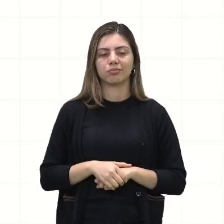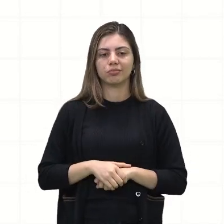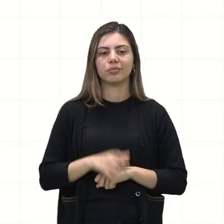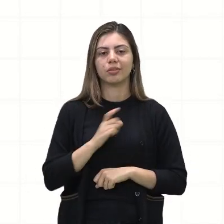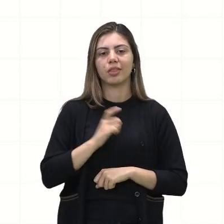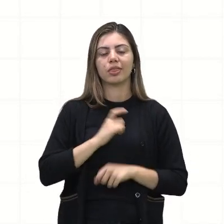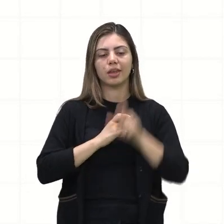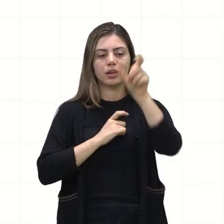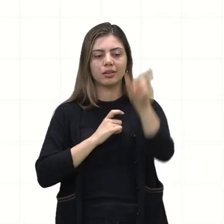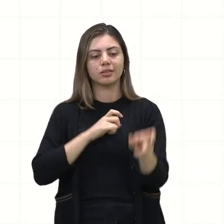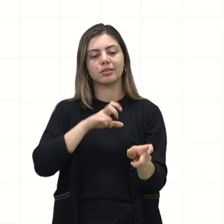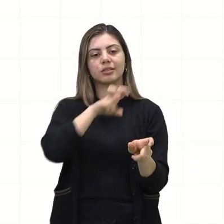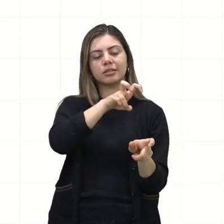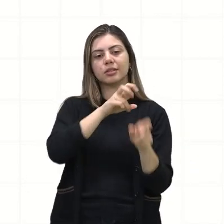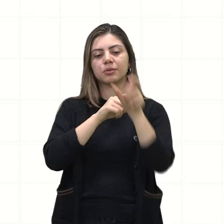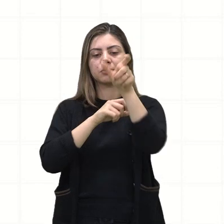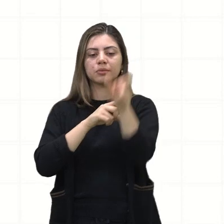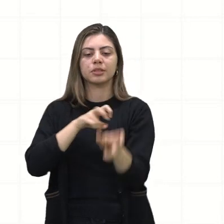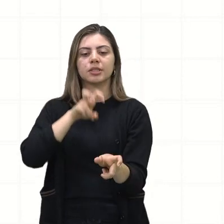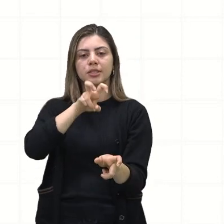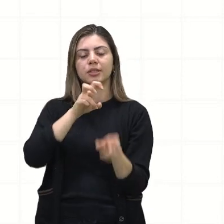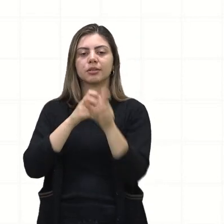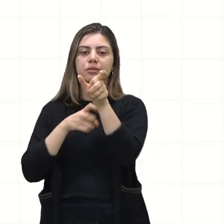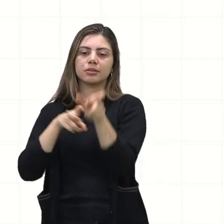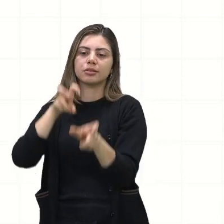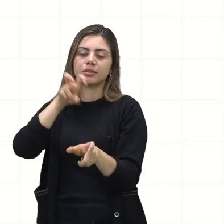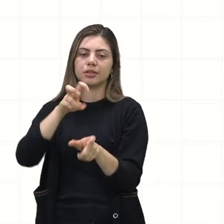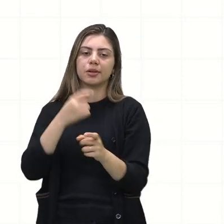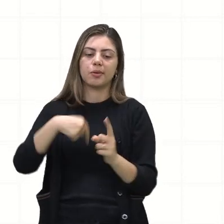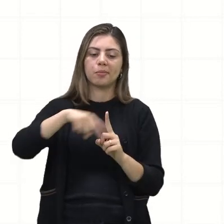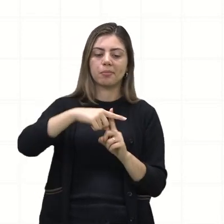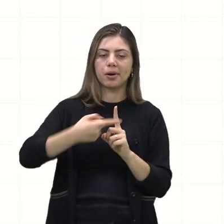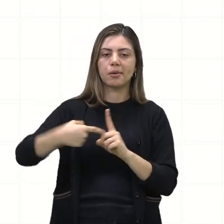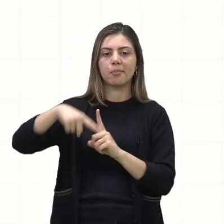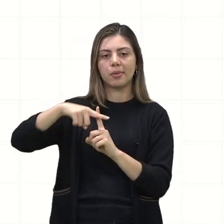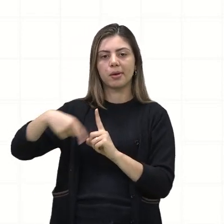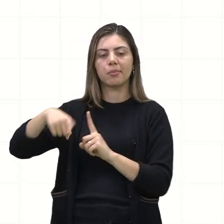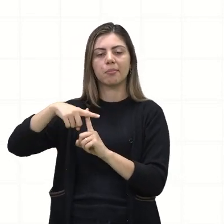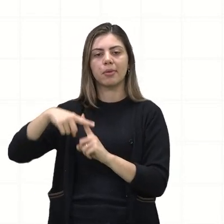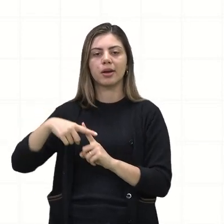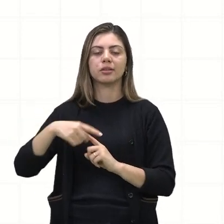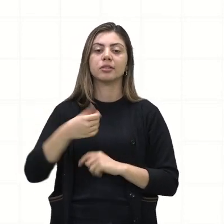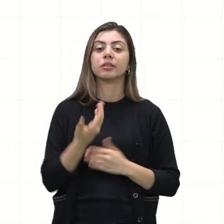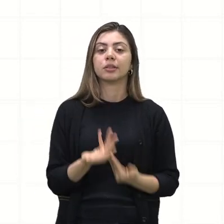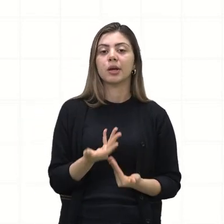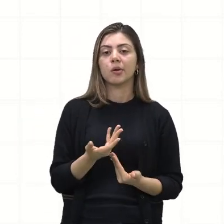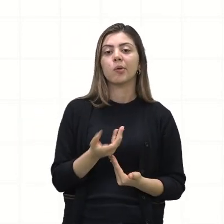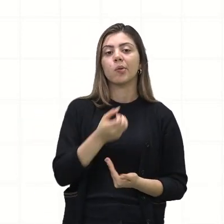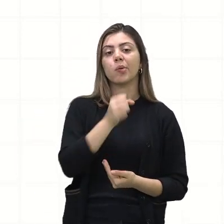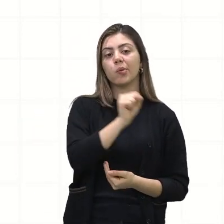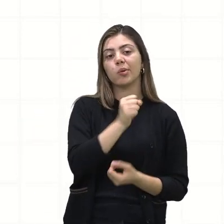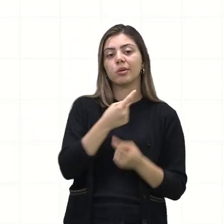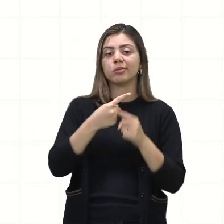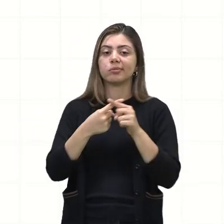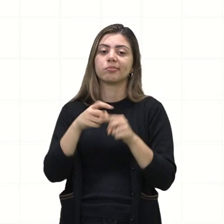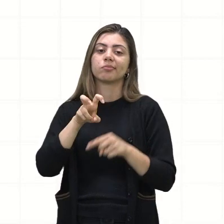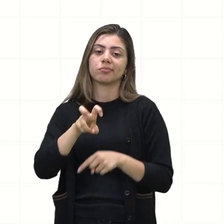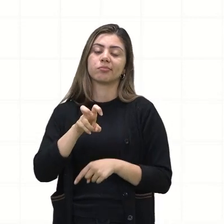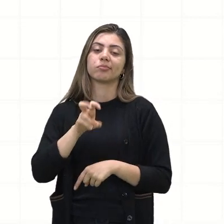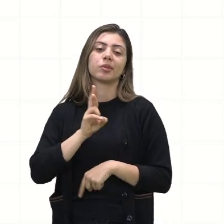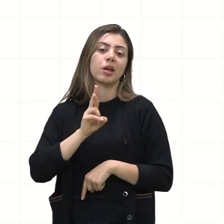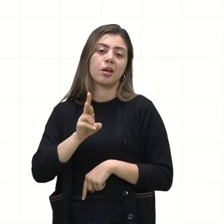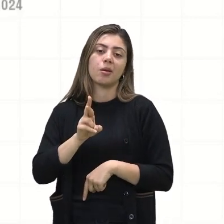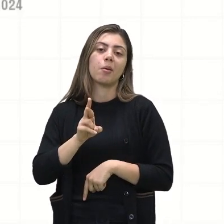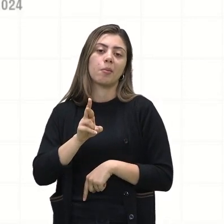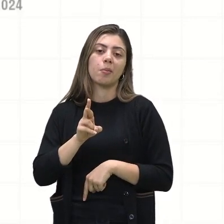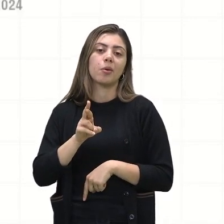cada coluna. Né? Então, ia somar 5 mais 5 mais 5 mais 5, 8 vezes. 8 vezes os 5, que também